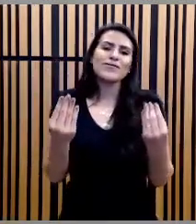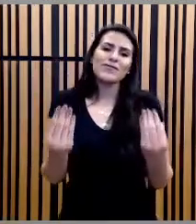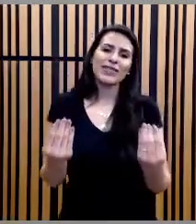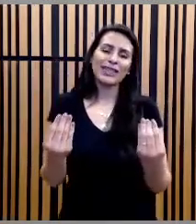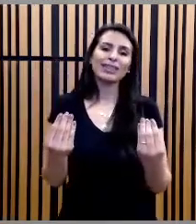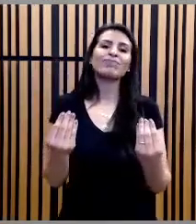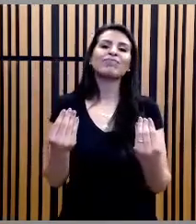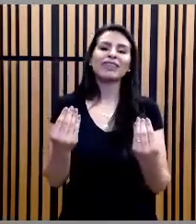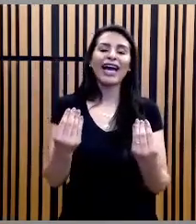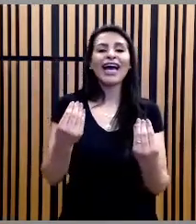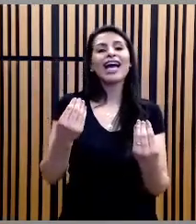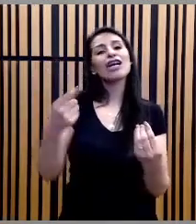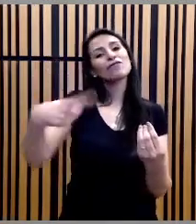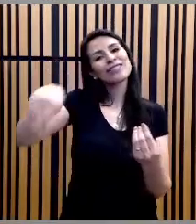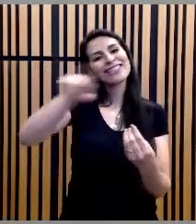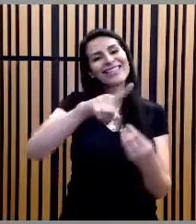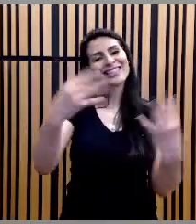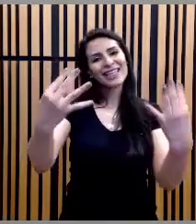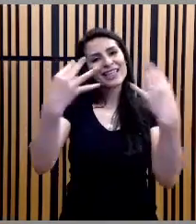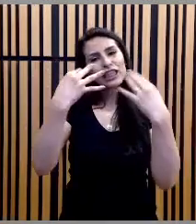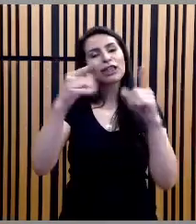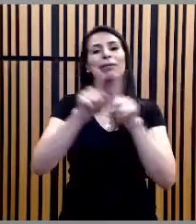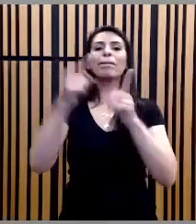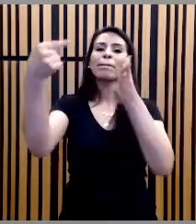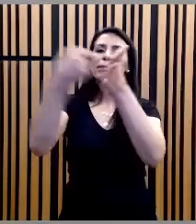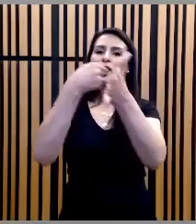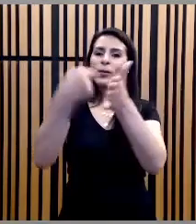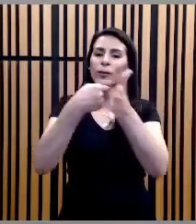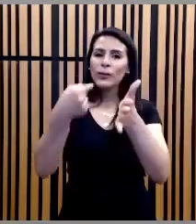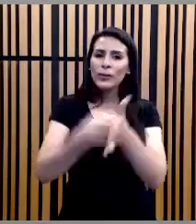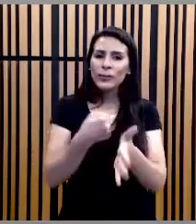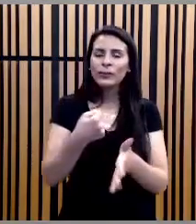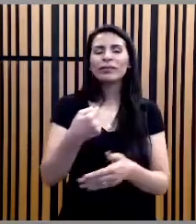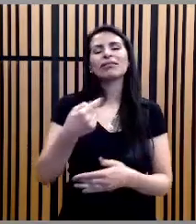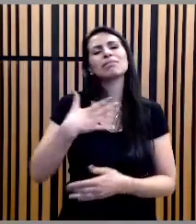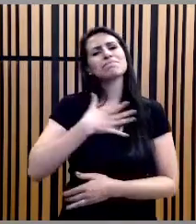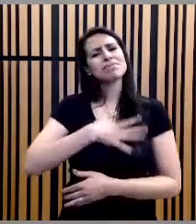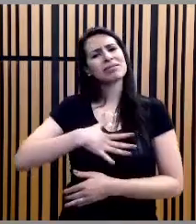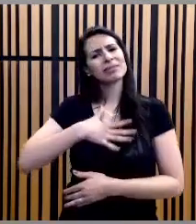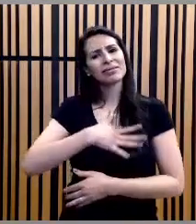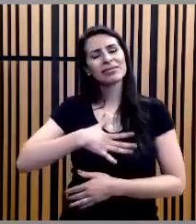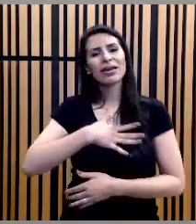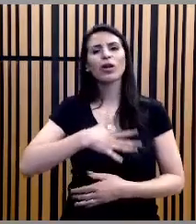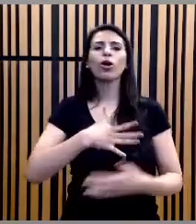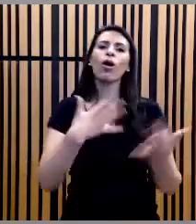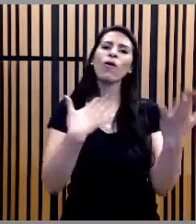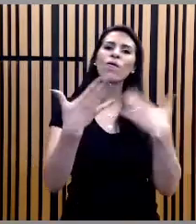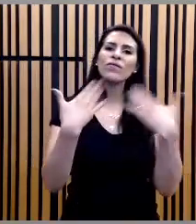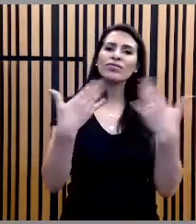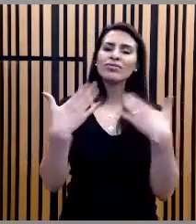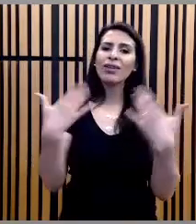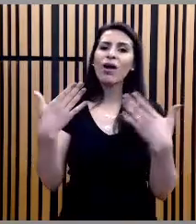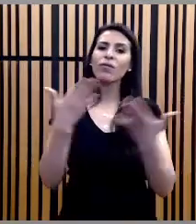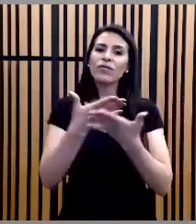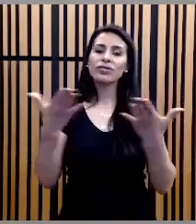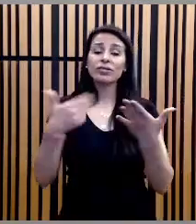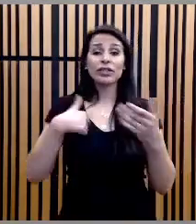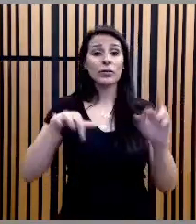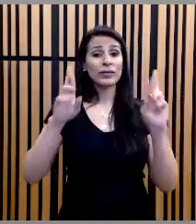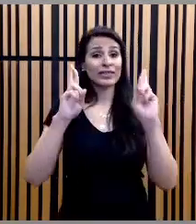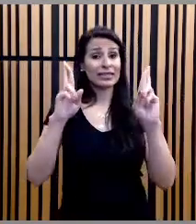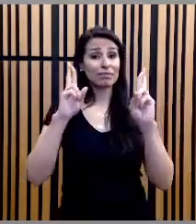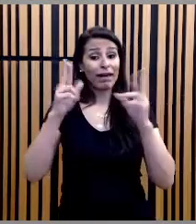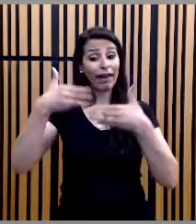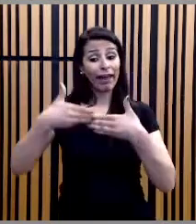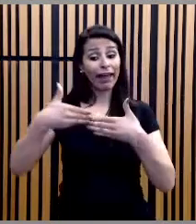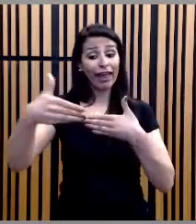a presença aí de vocês, as perguntas. É um prazer poder conversar. Espero que breve aí a gente